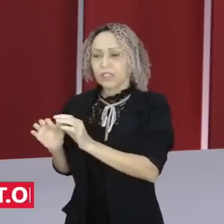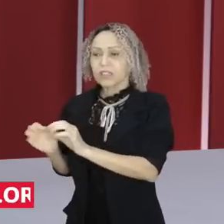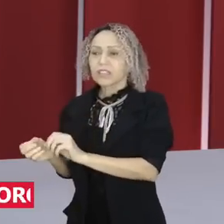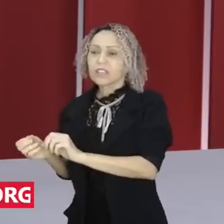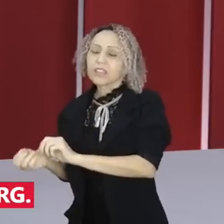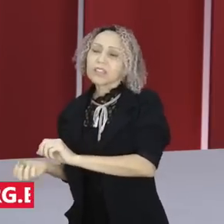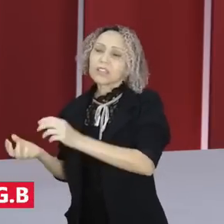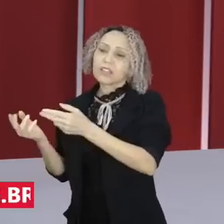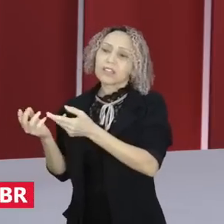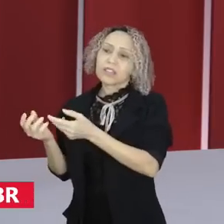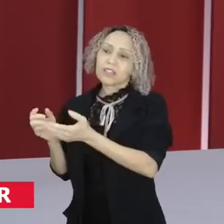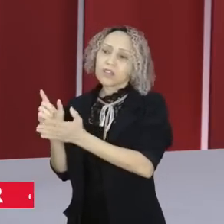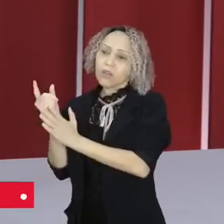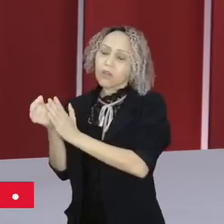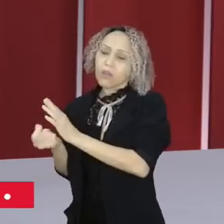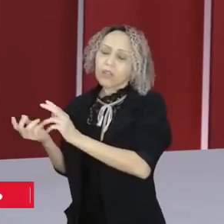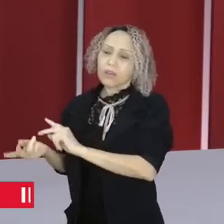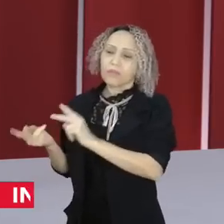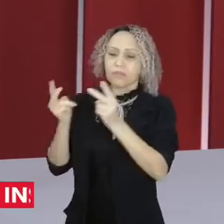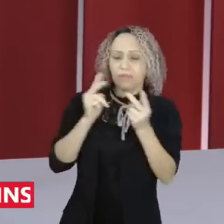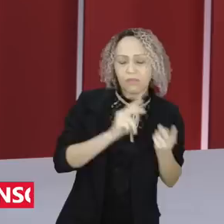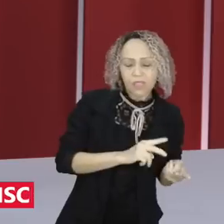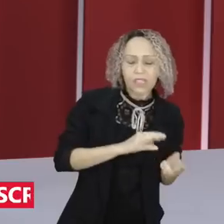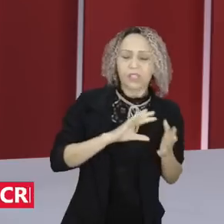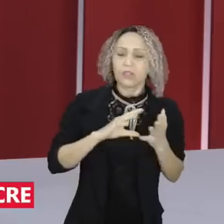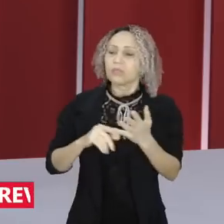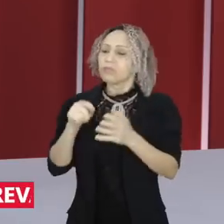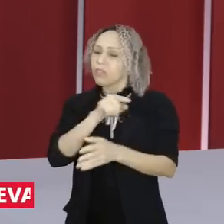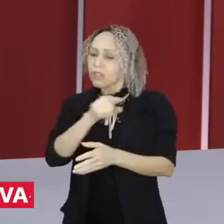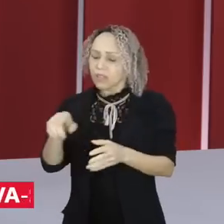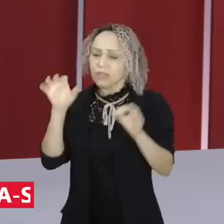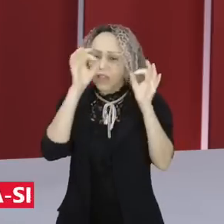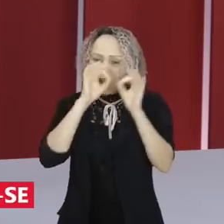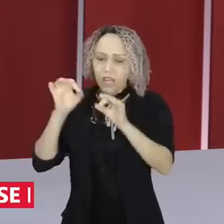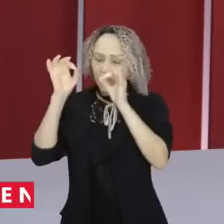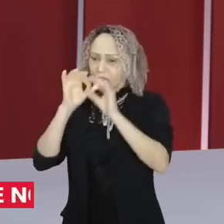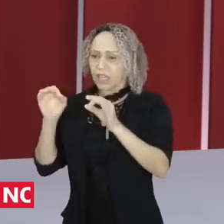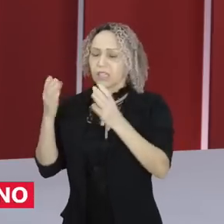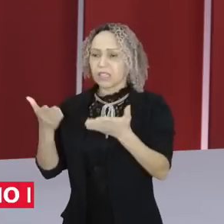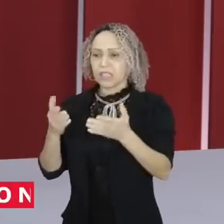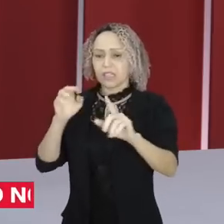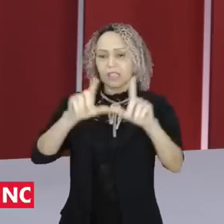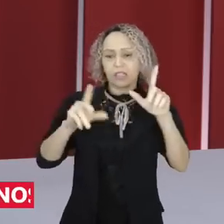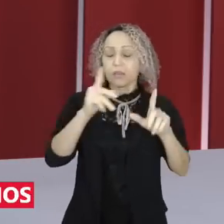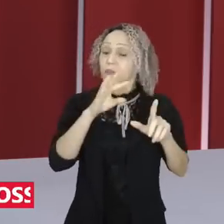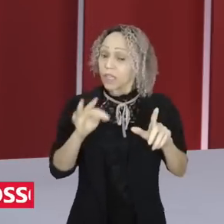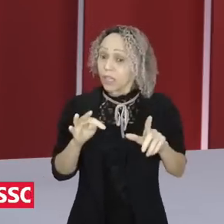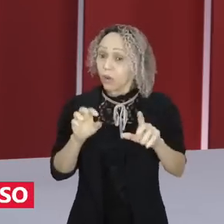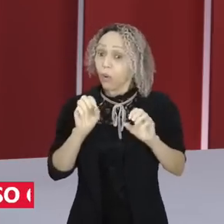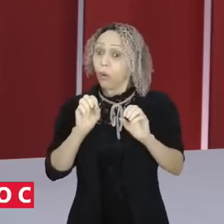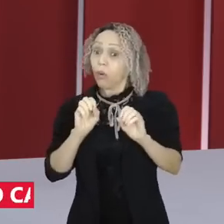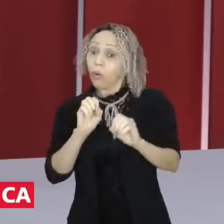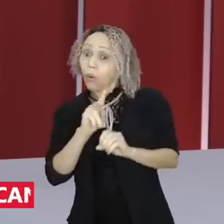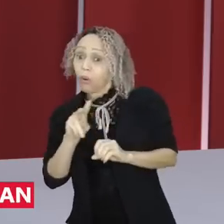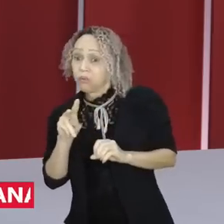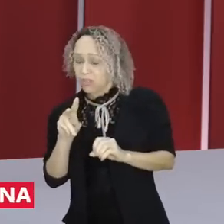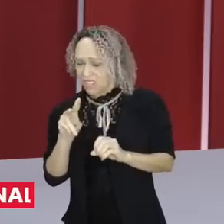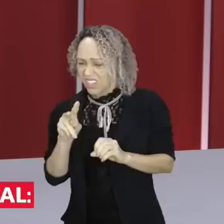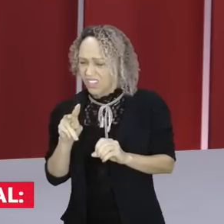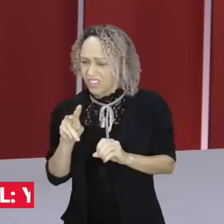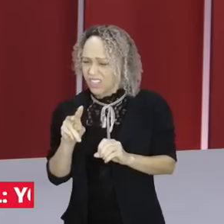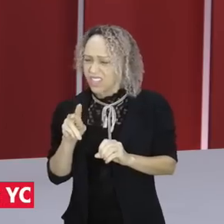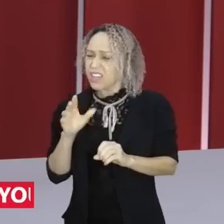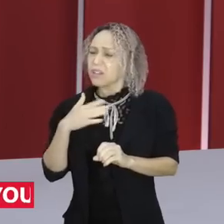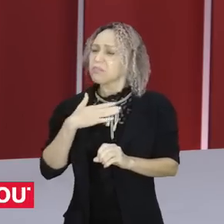porque fica gravado aqui na TV PT, fica com a gente, fica ligado com a gente, ou você que prefere também escutar, né, em formato